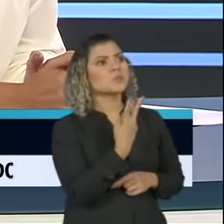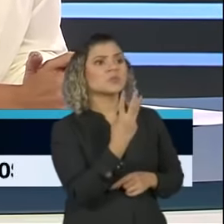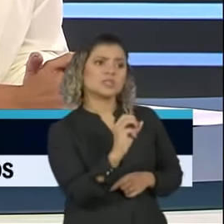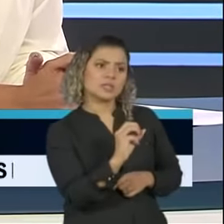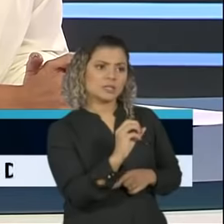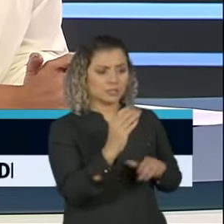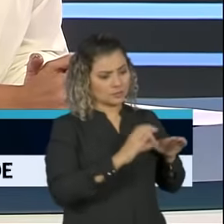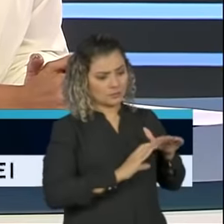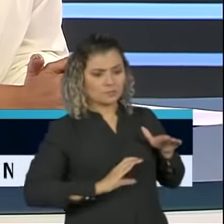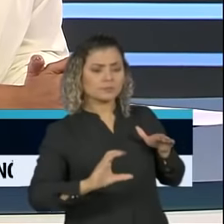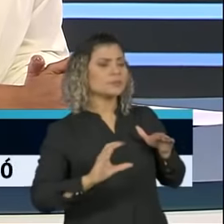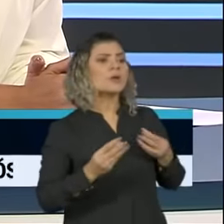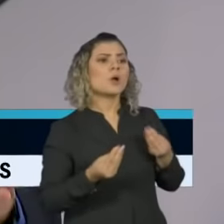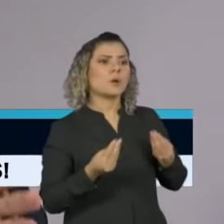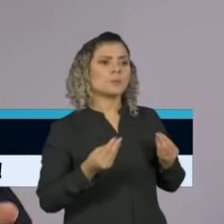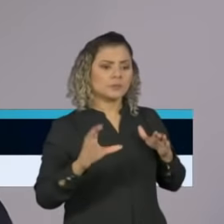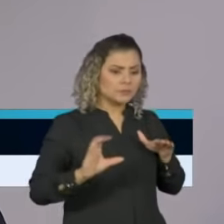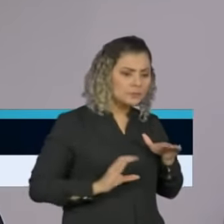para cá,